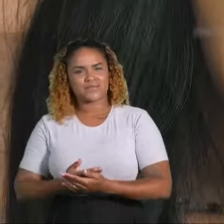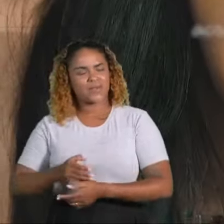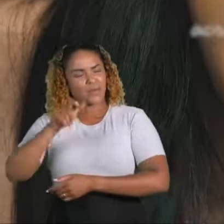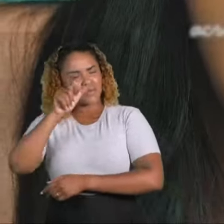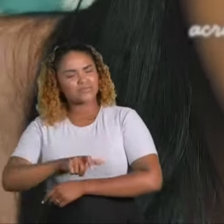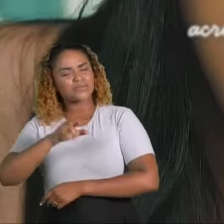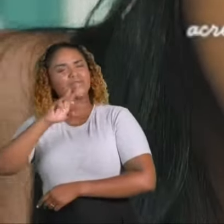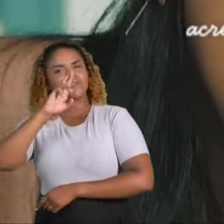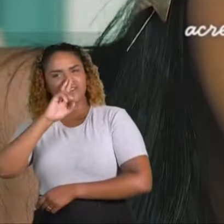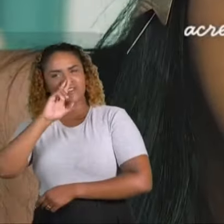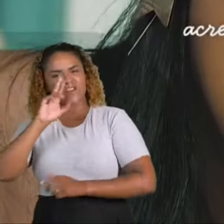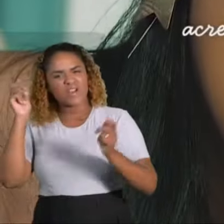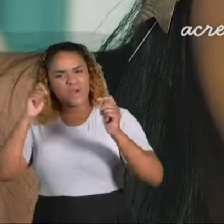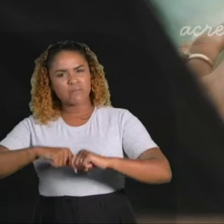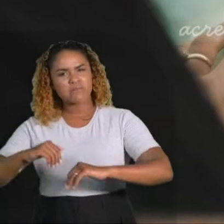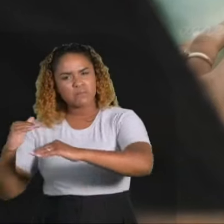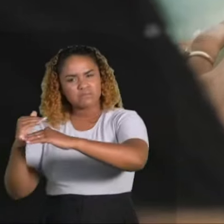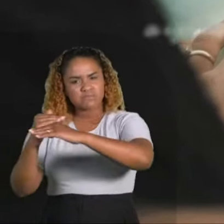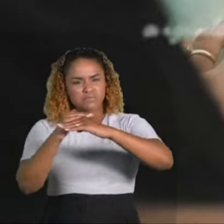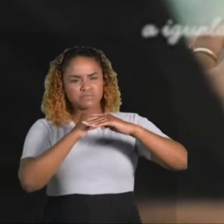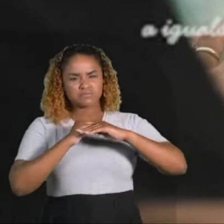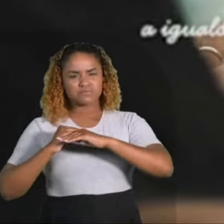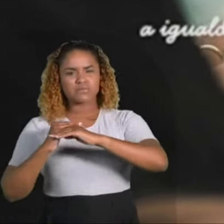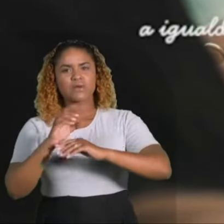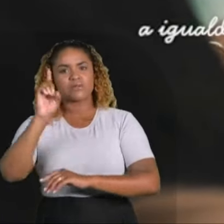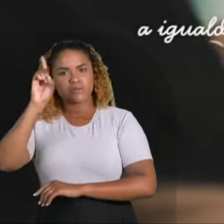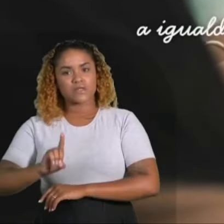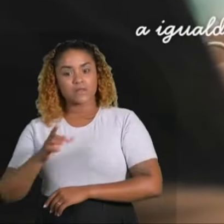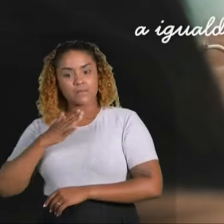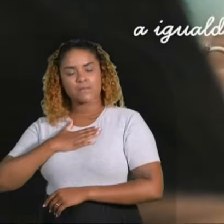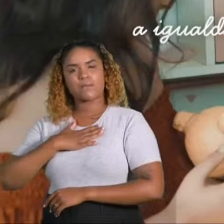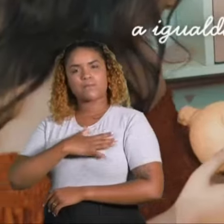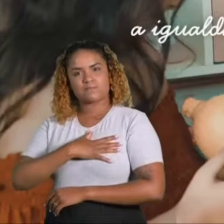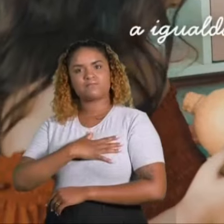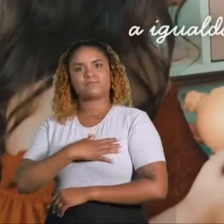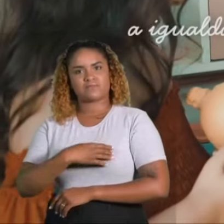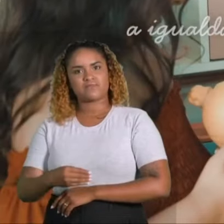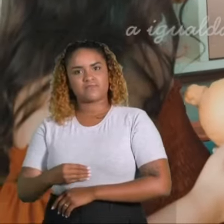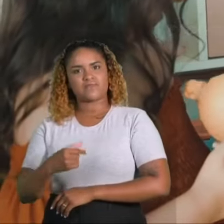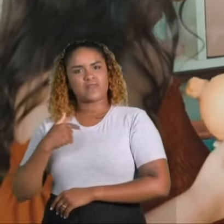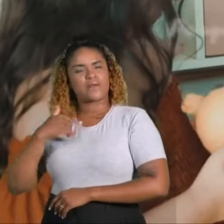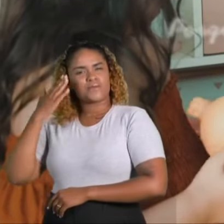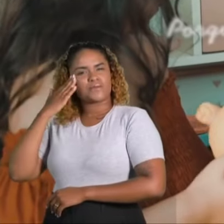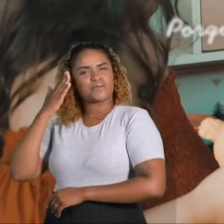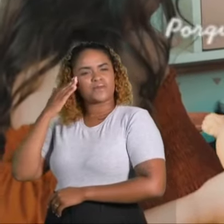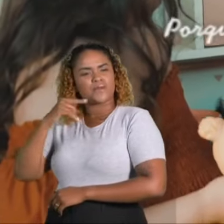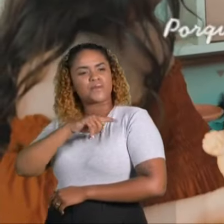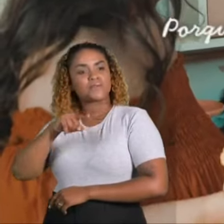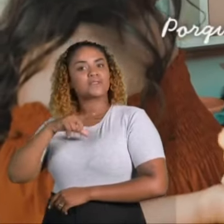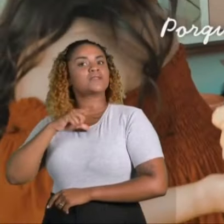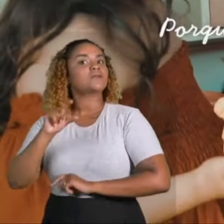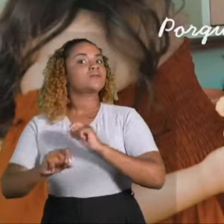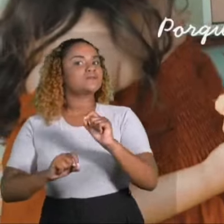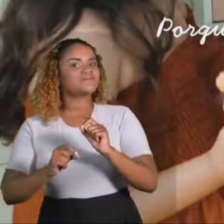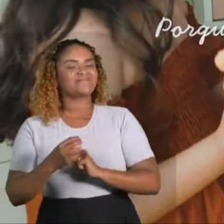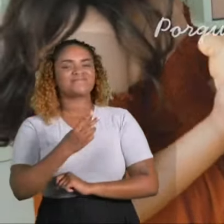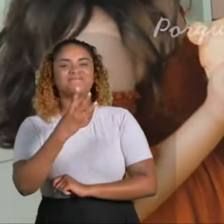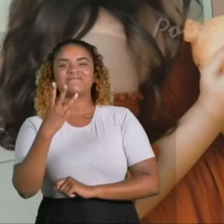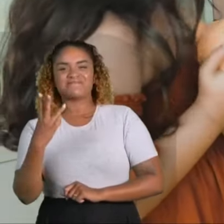Rogério. Acredito que você vai garantir a igualdade de direito para minha filha. Porque eu sei que você